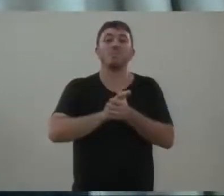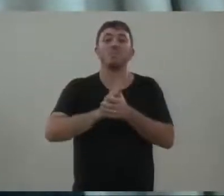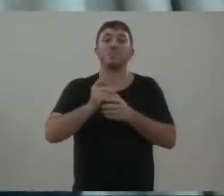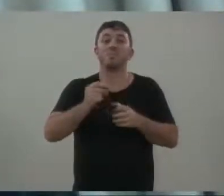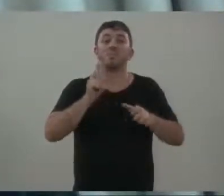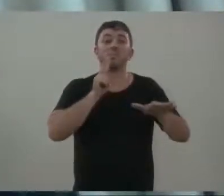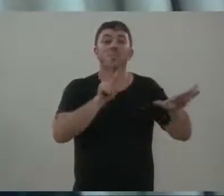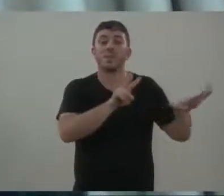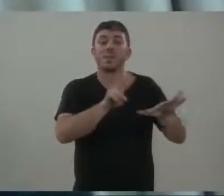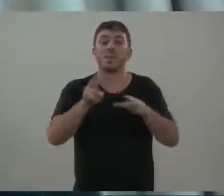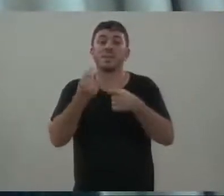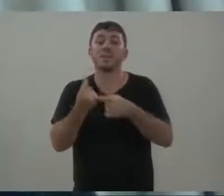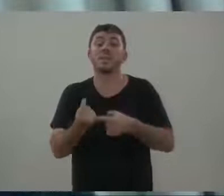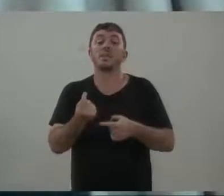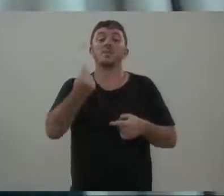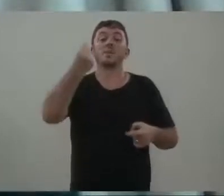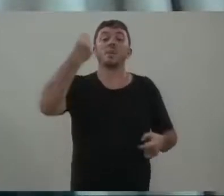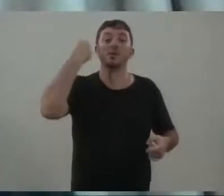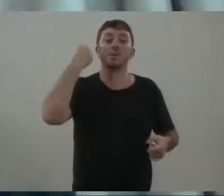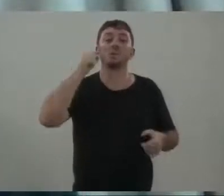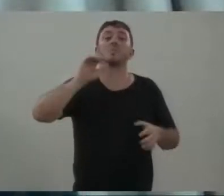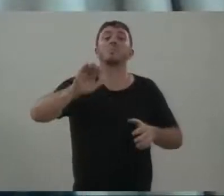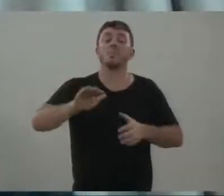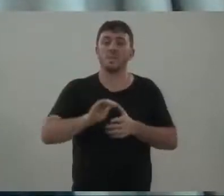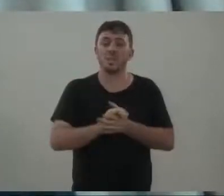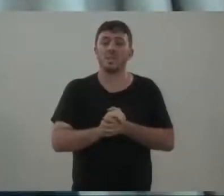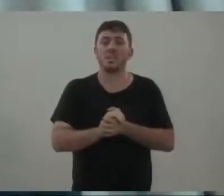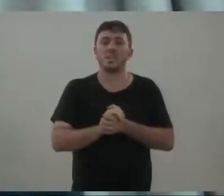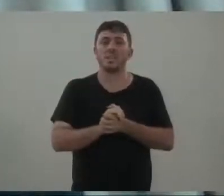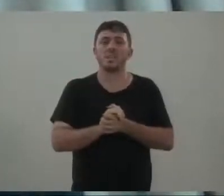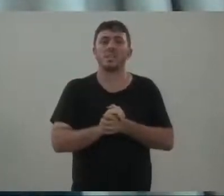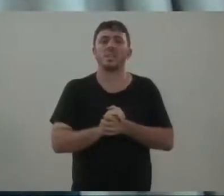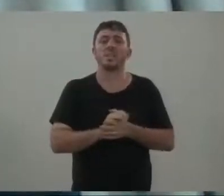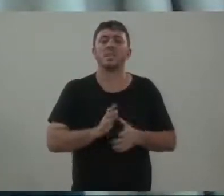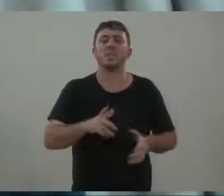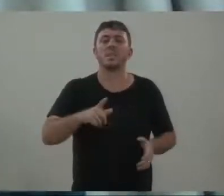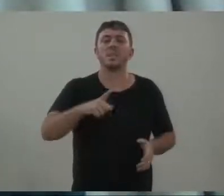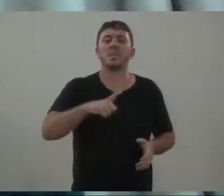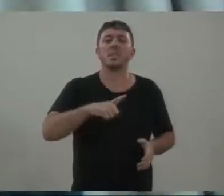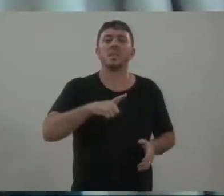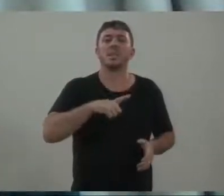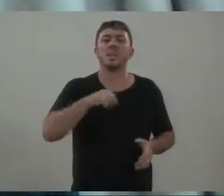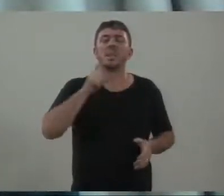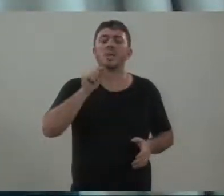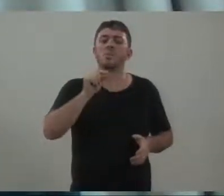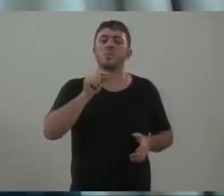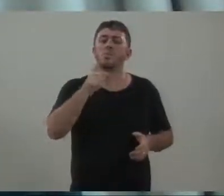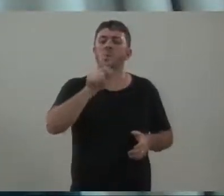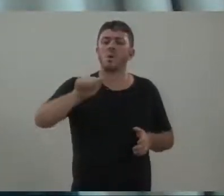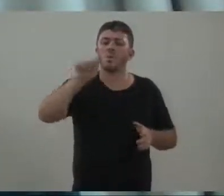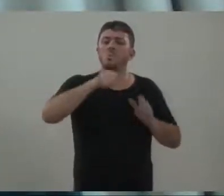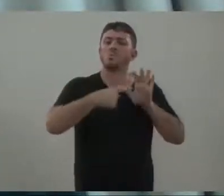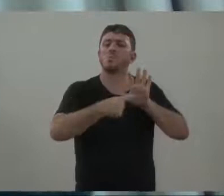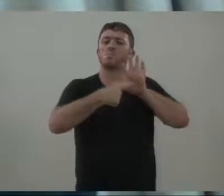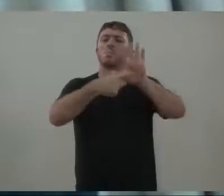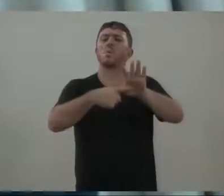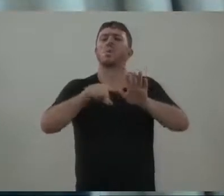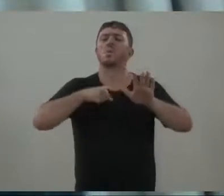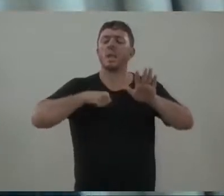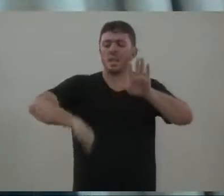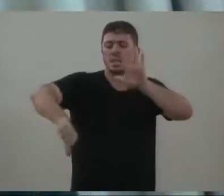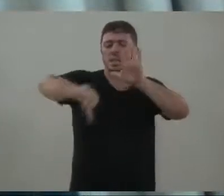o Instituto Sou da Paz divulgou uma edição do Índice de Exposição a Crimes Violentos, que mede a